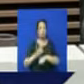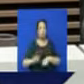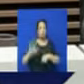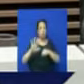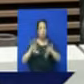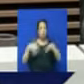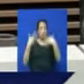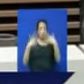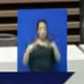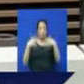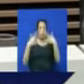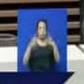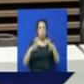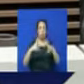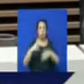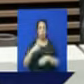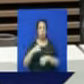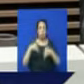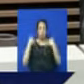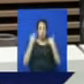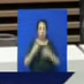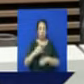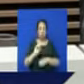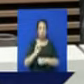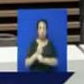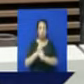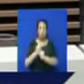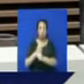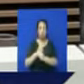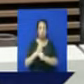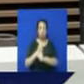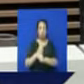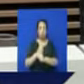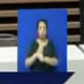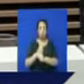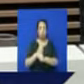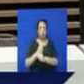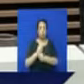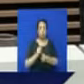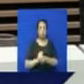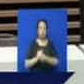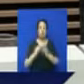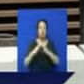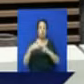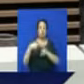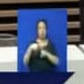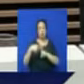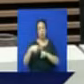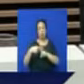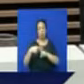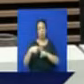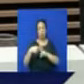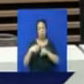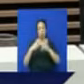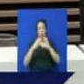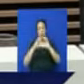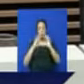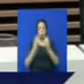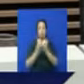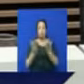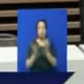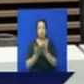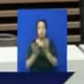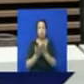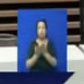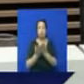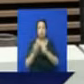parabéns por os 20 anos desse ministério cristão, essa comunidade cristã aqui no nosso município do Rio Grande e